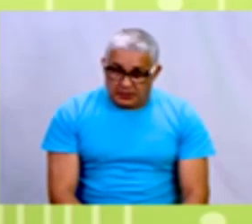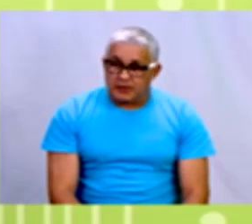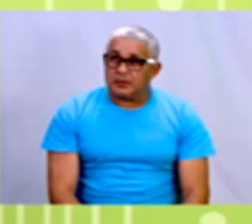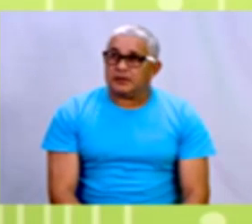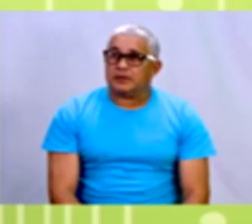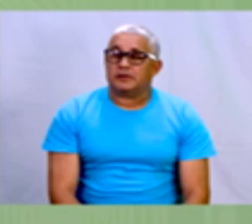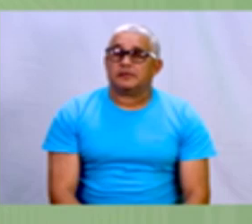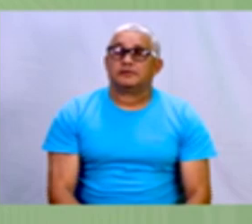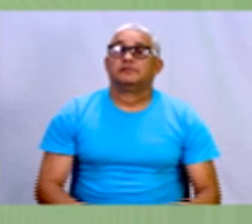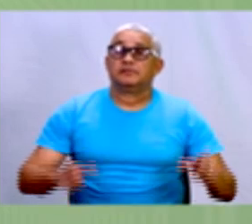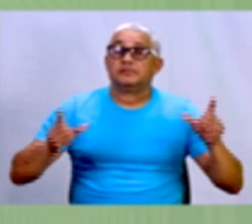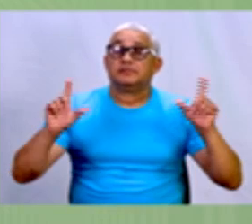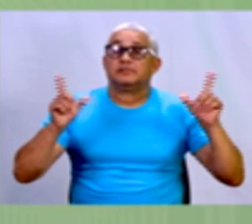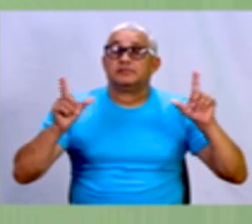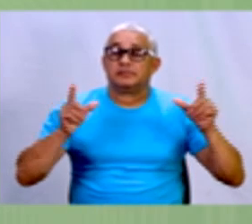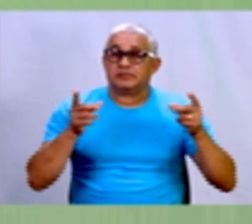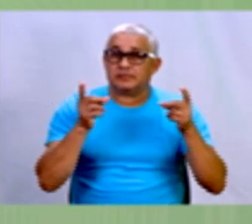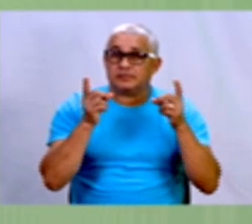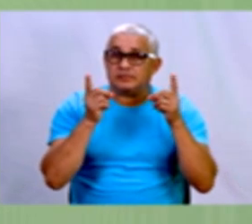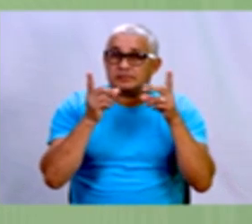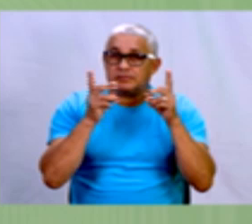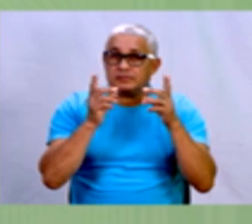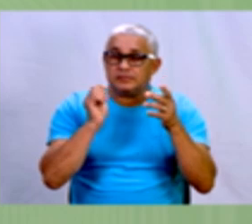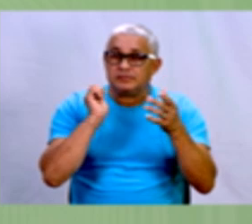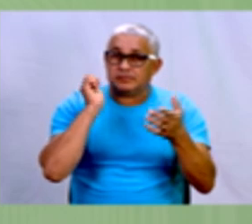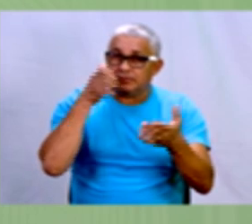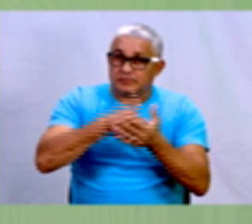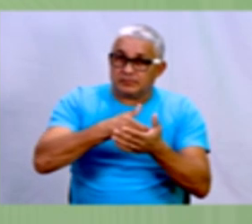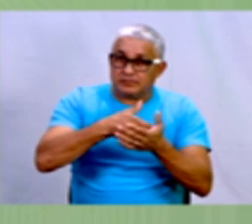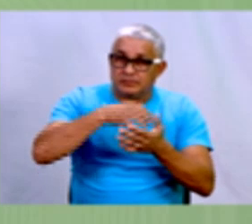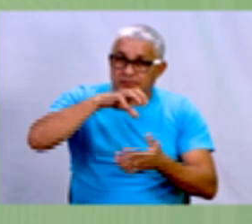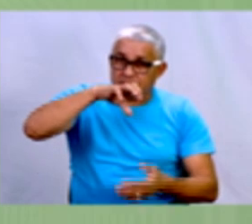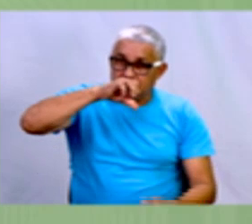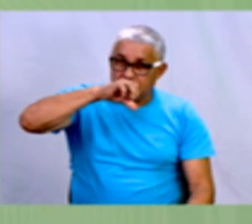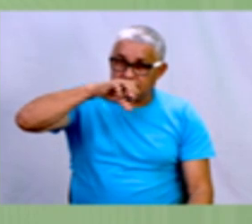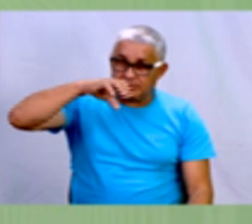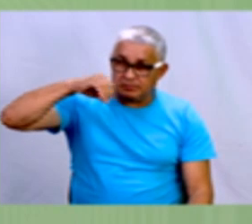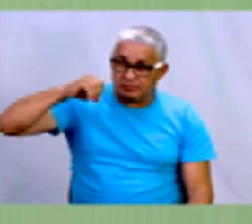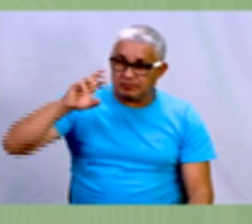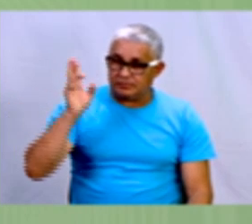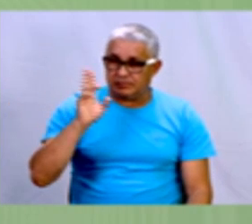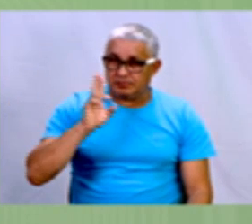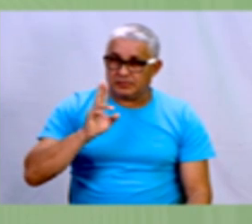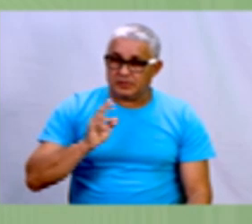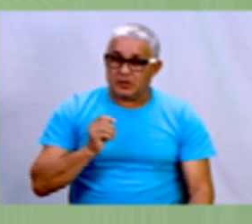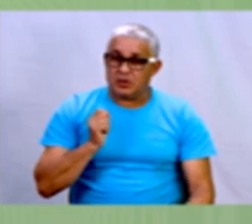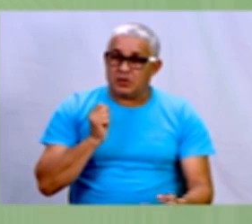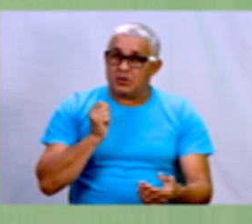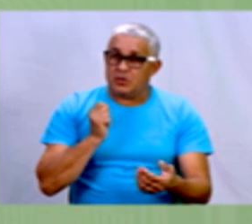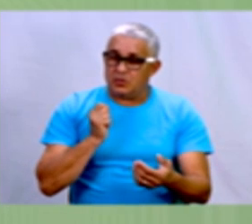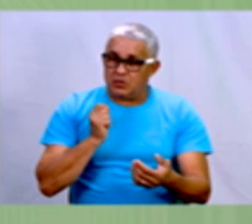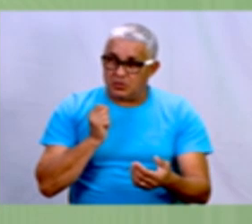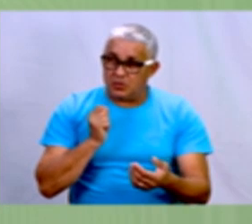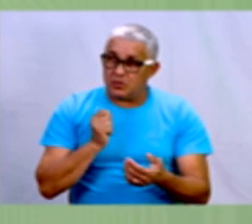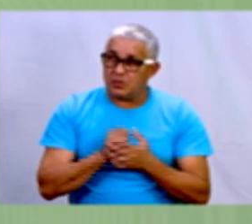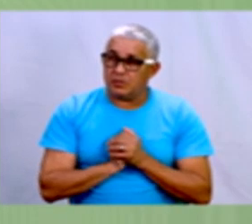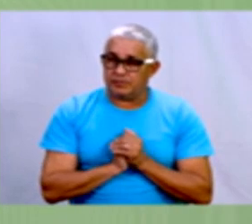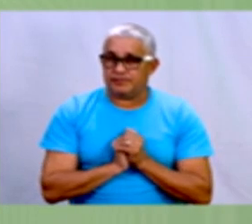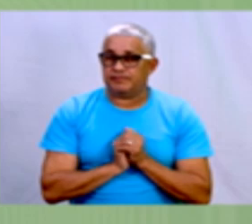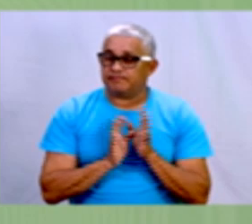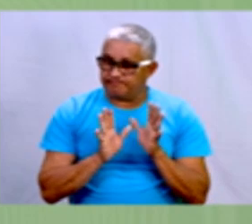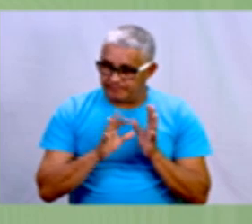Um televisor que é vendido à vista por R$900 foi comprado, vamos